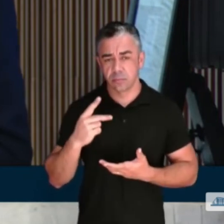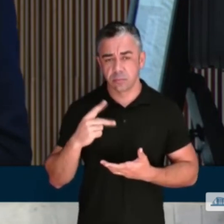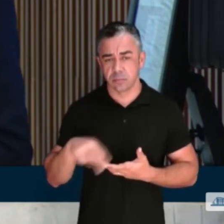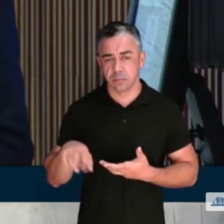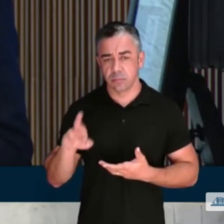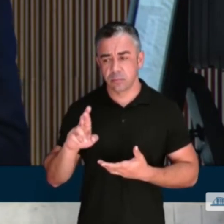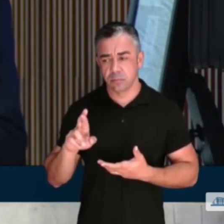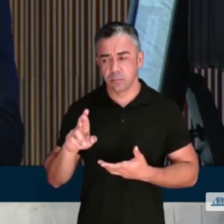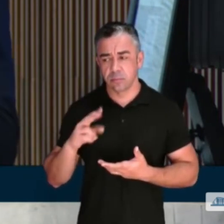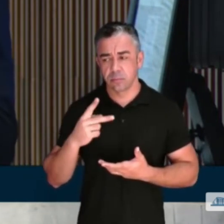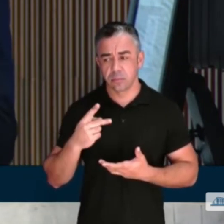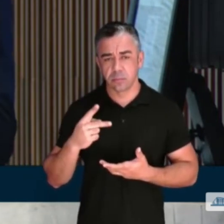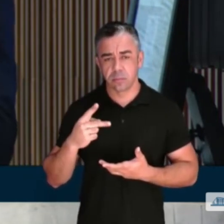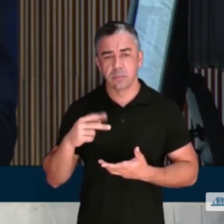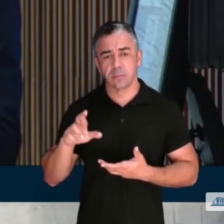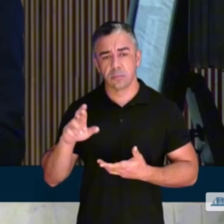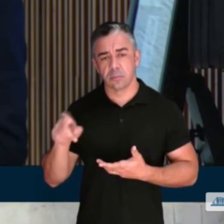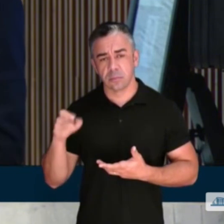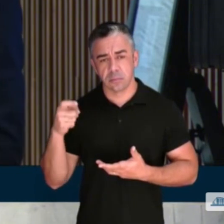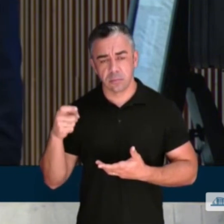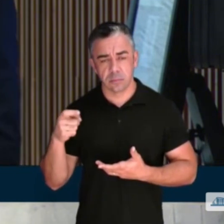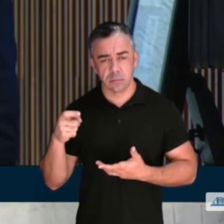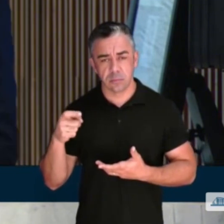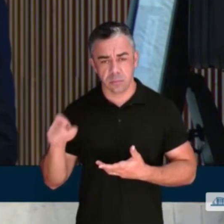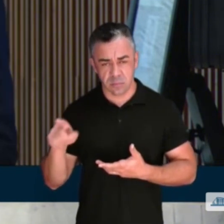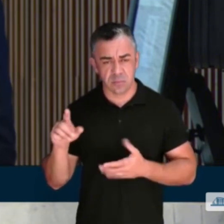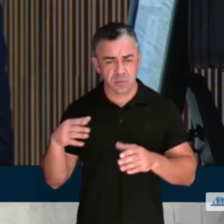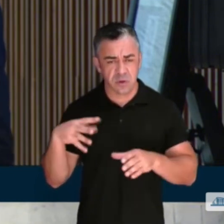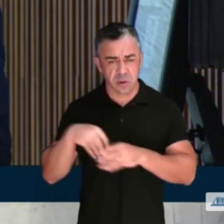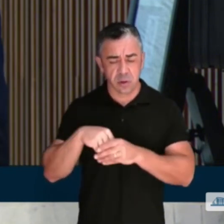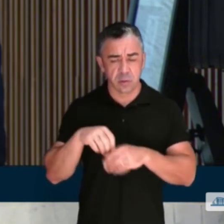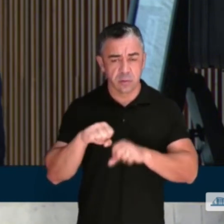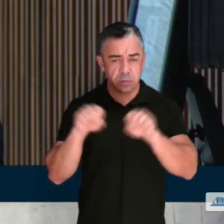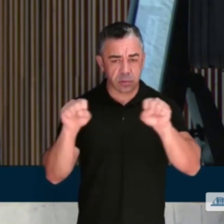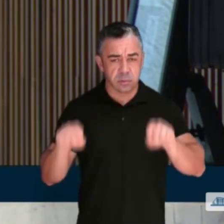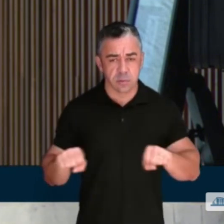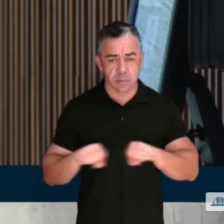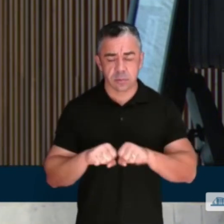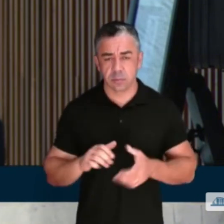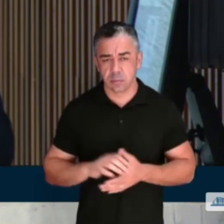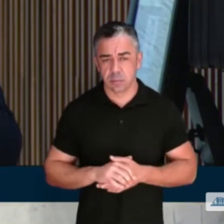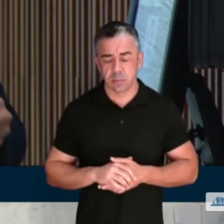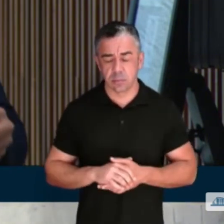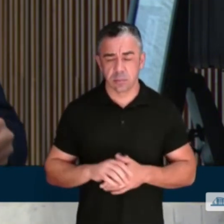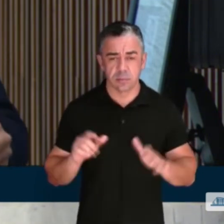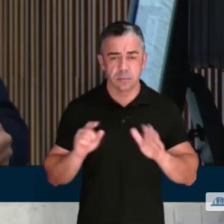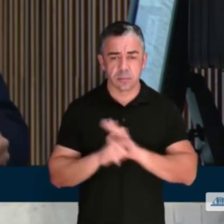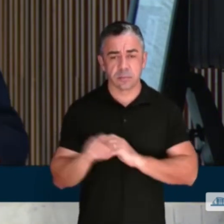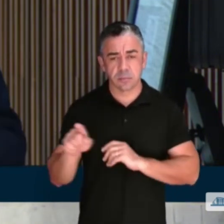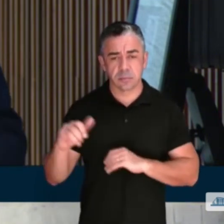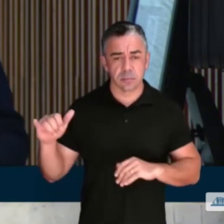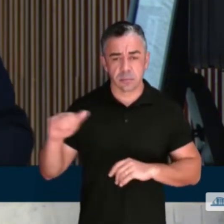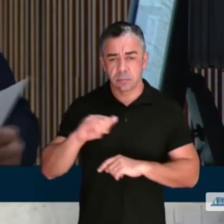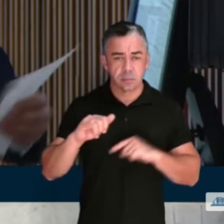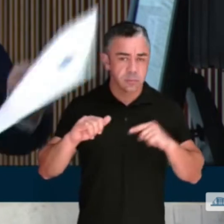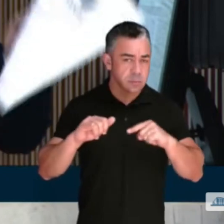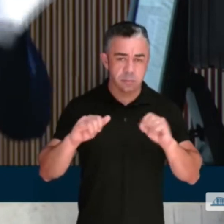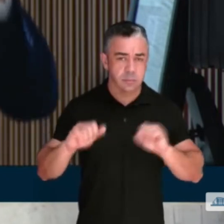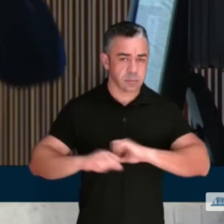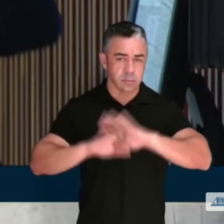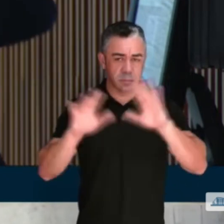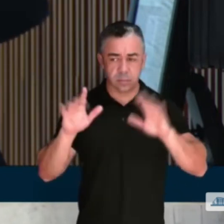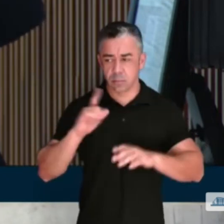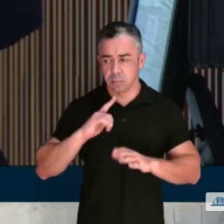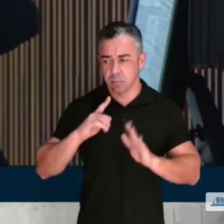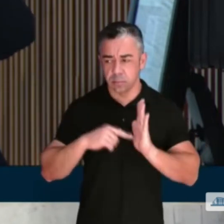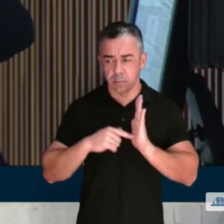PR, PRX. Ela vai integrar tal sistema? A pergunta sobre essa aeronave é clara.